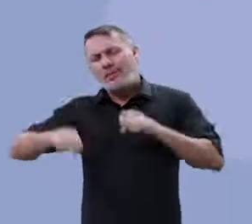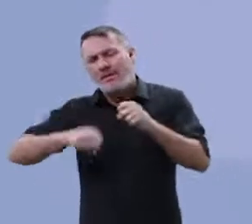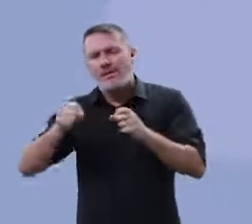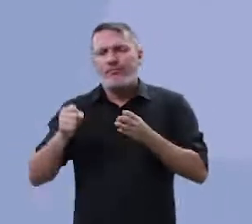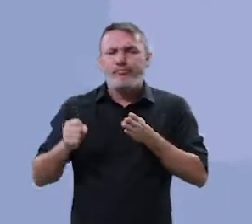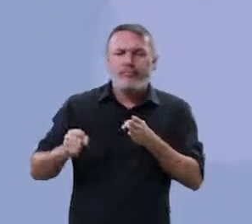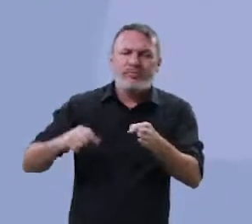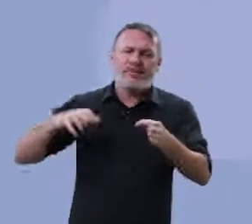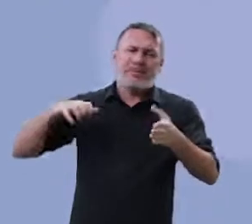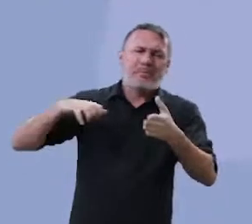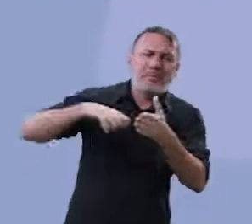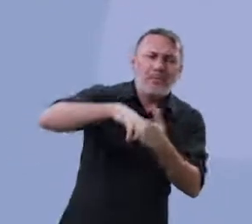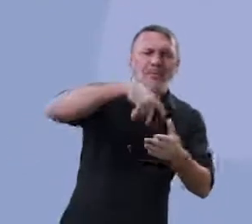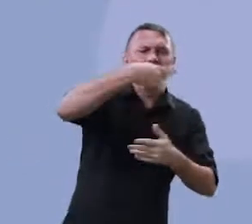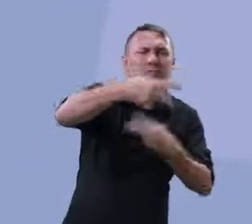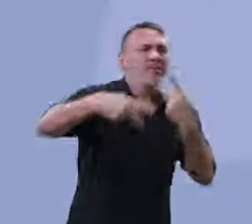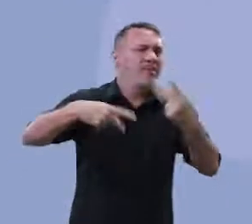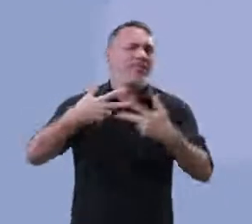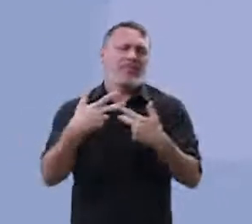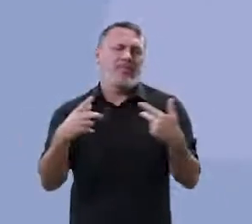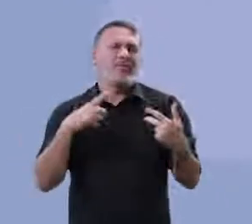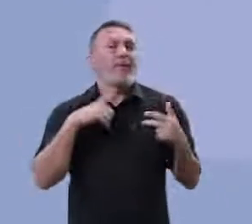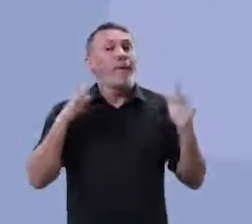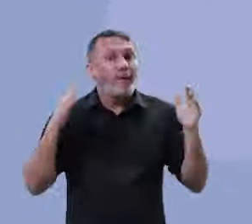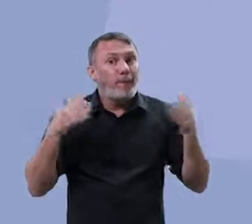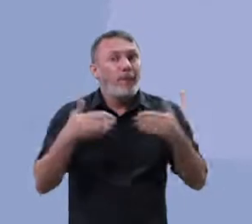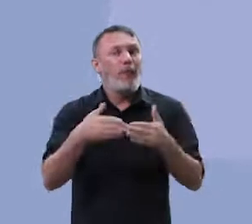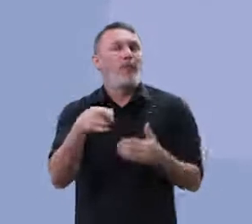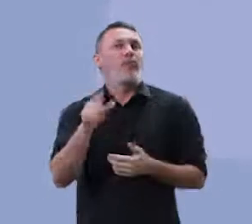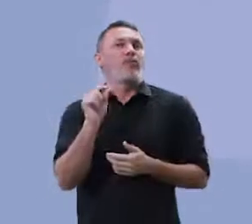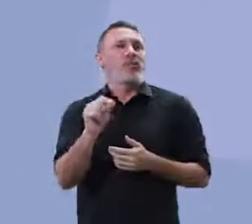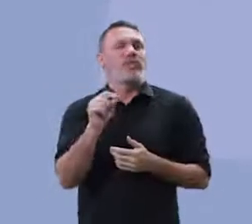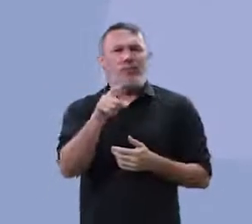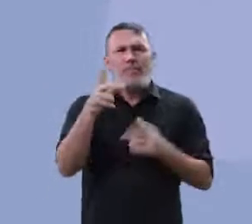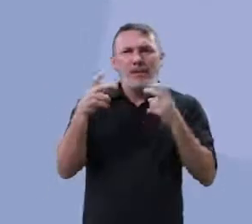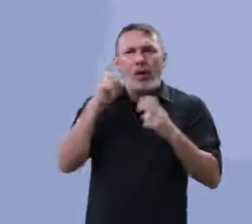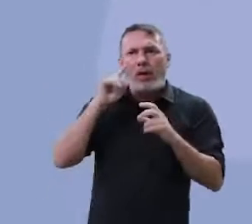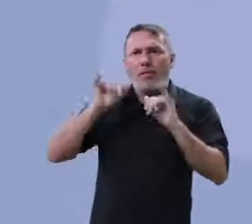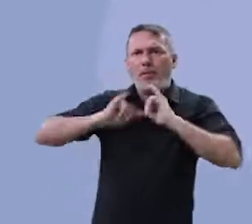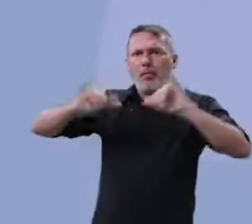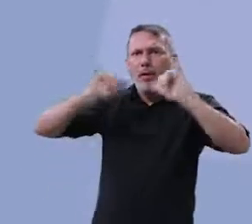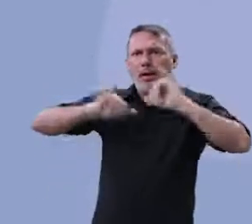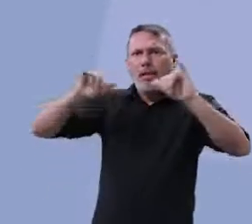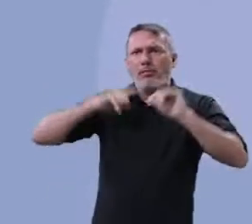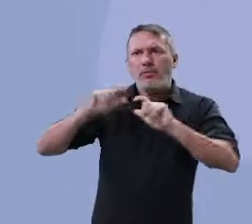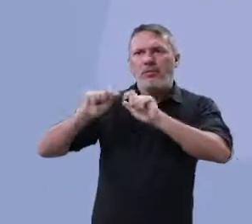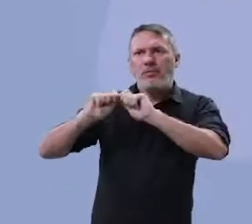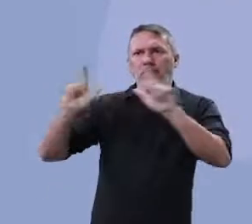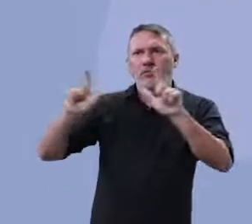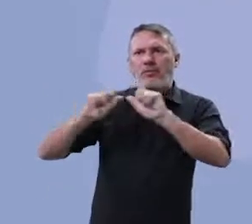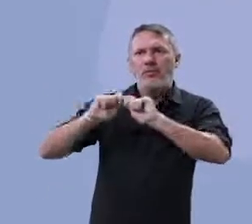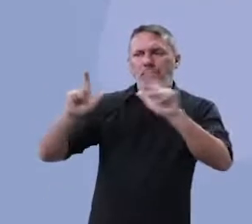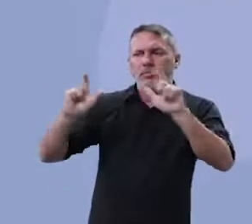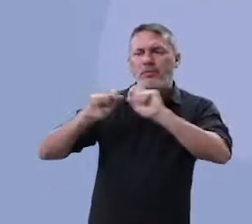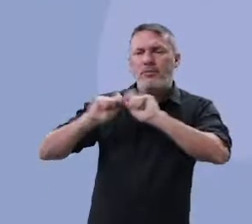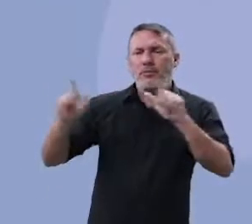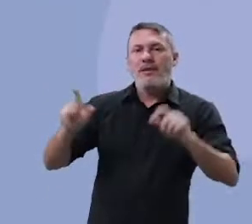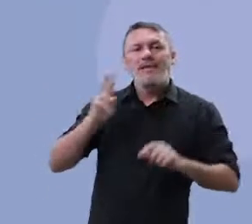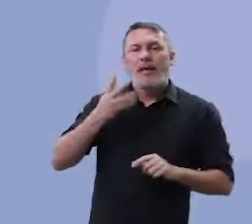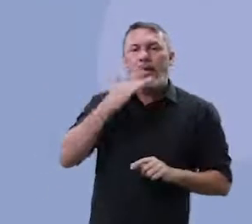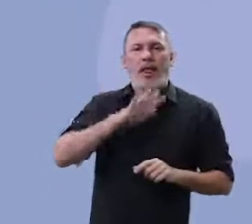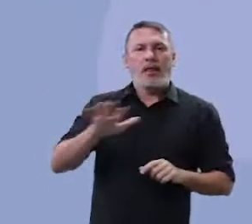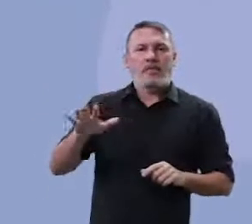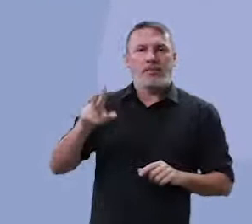ciclistas. Nós vamos passar mais um pouquinho para você ver aí o aspecto voltado, né? Sempre percebam que as propagandas geralmente